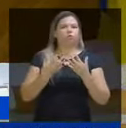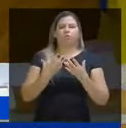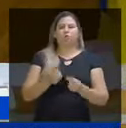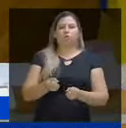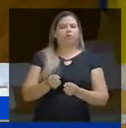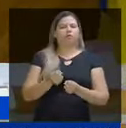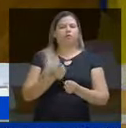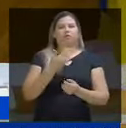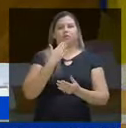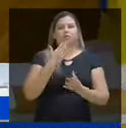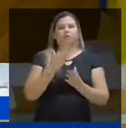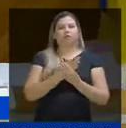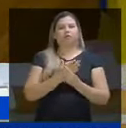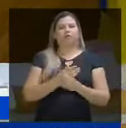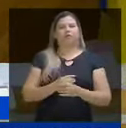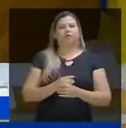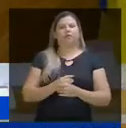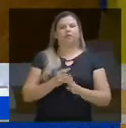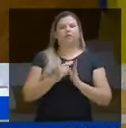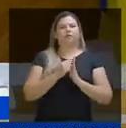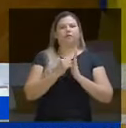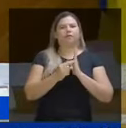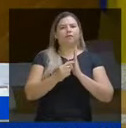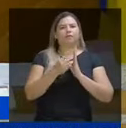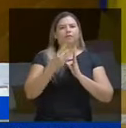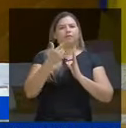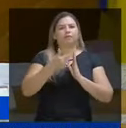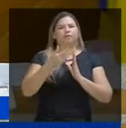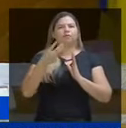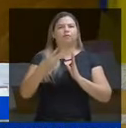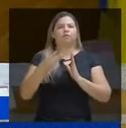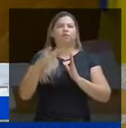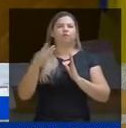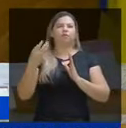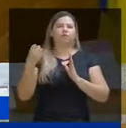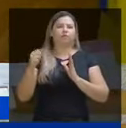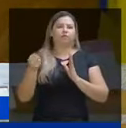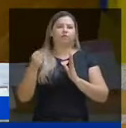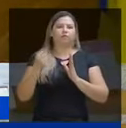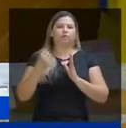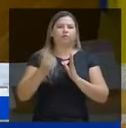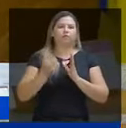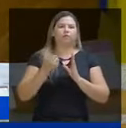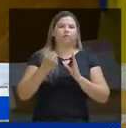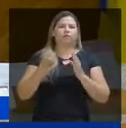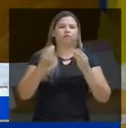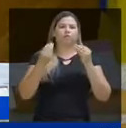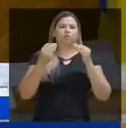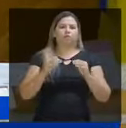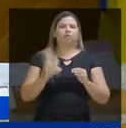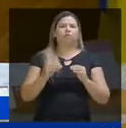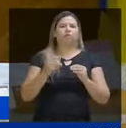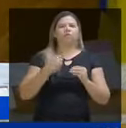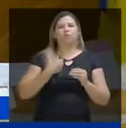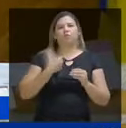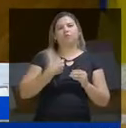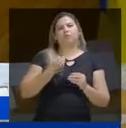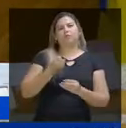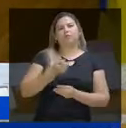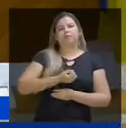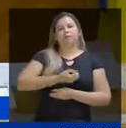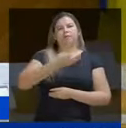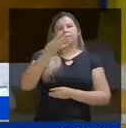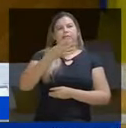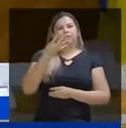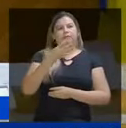Acórdão 8438, publicado em sessão. É, o número 4 da pauta, também de relatoria